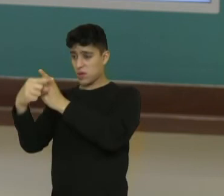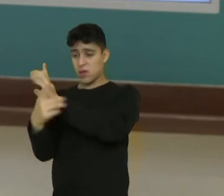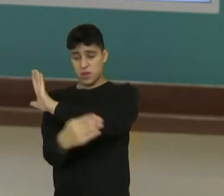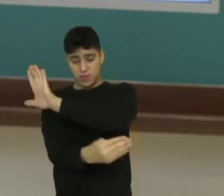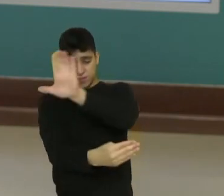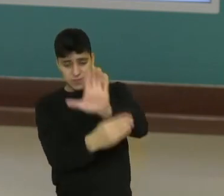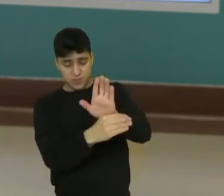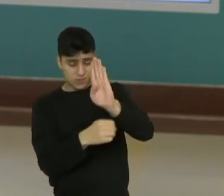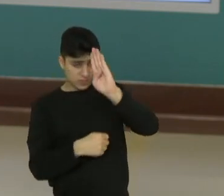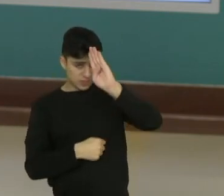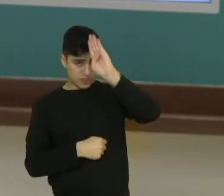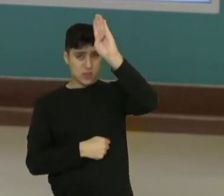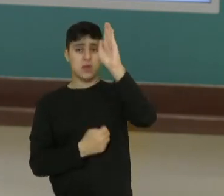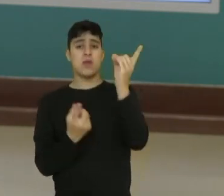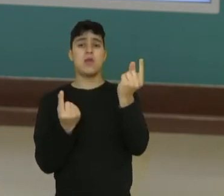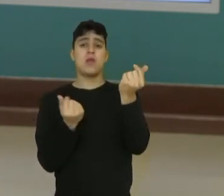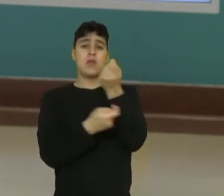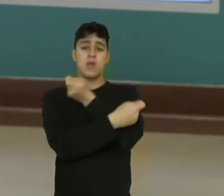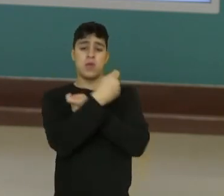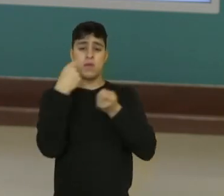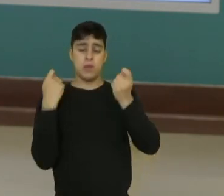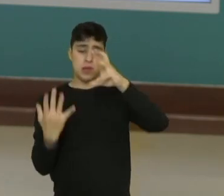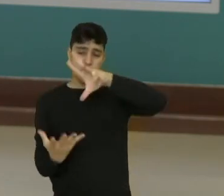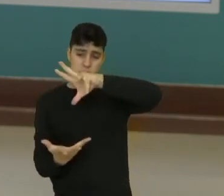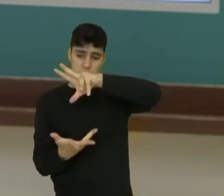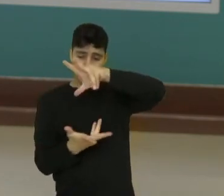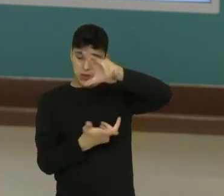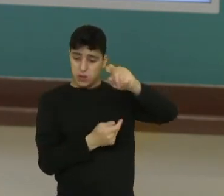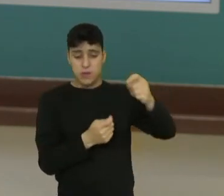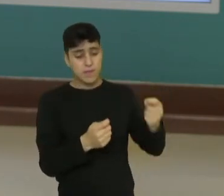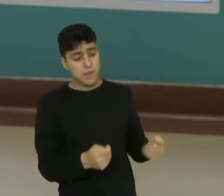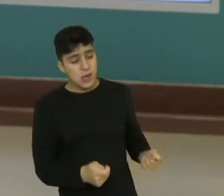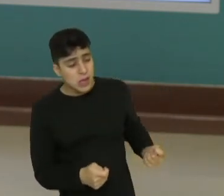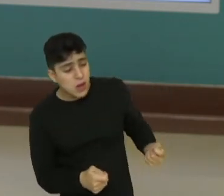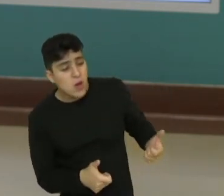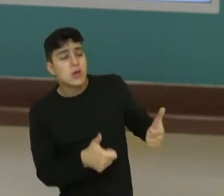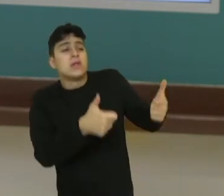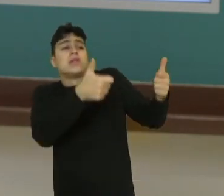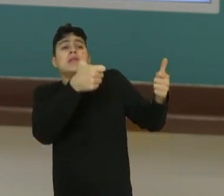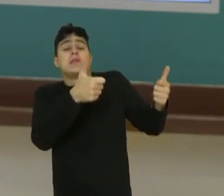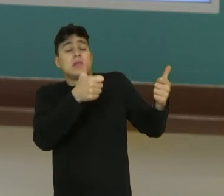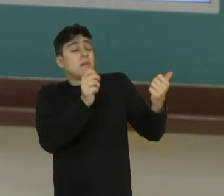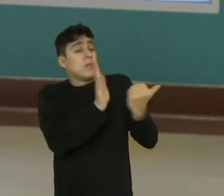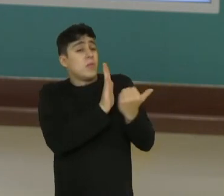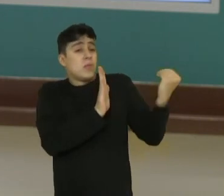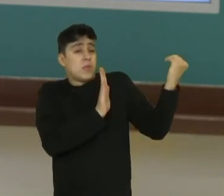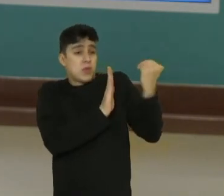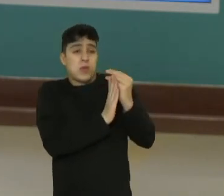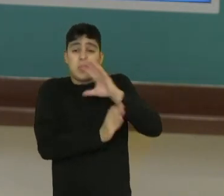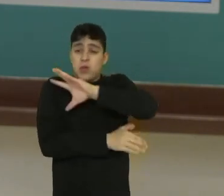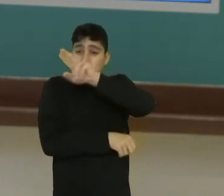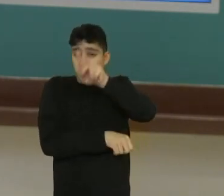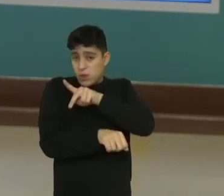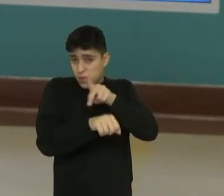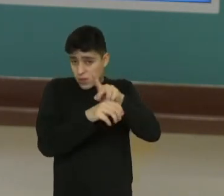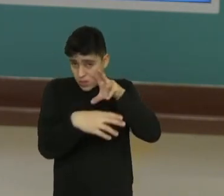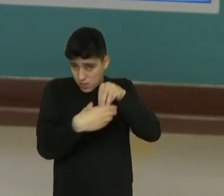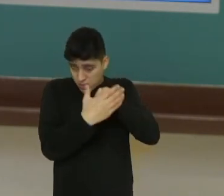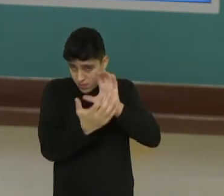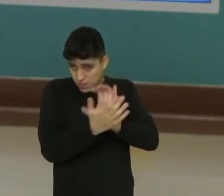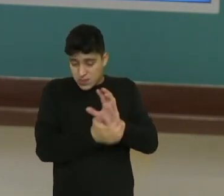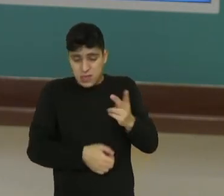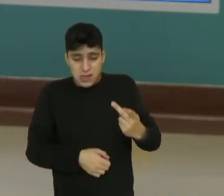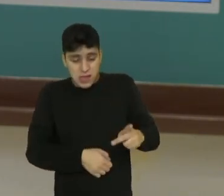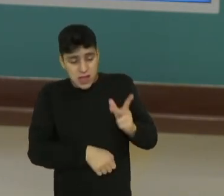parte a economia mundial, estabelecendo melhorias em termos substanciais em todos os países envolvidos.